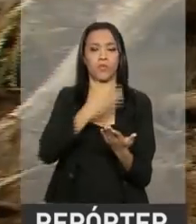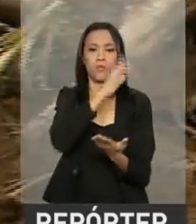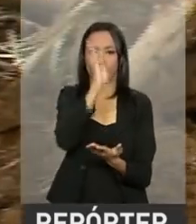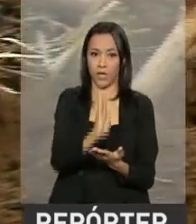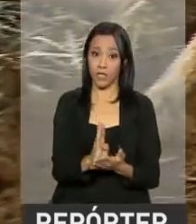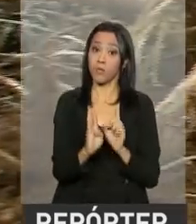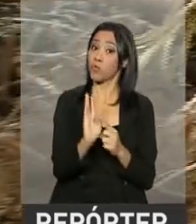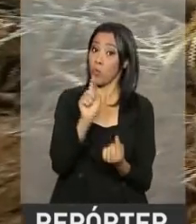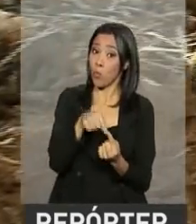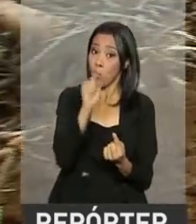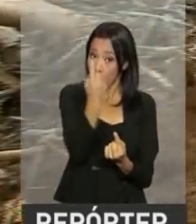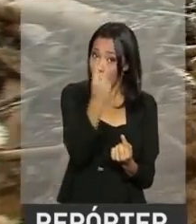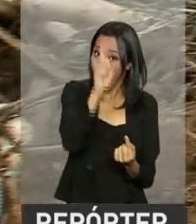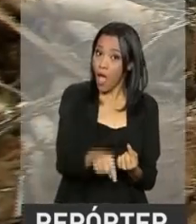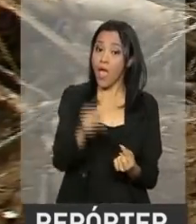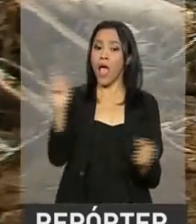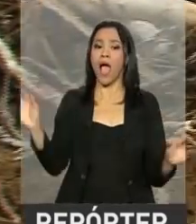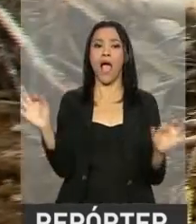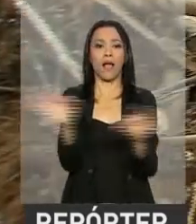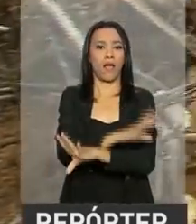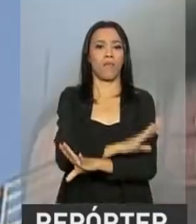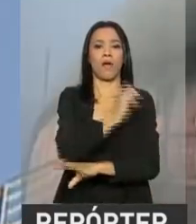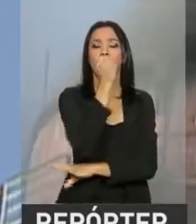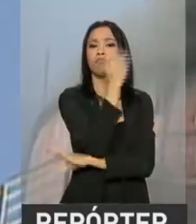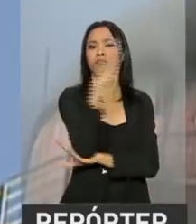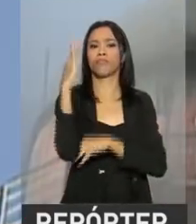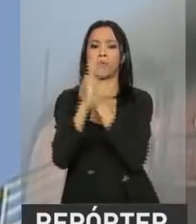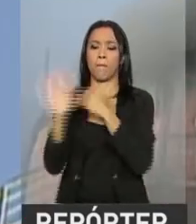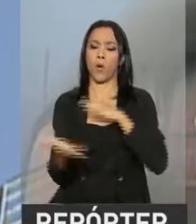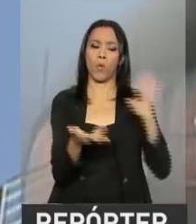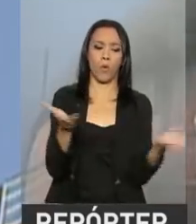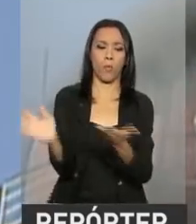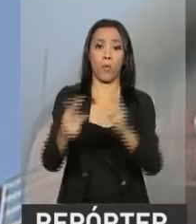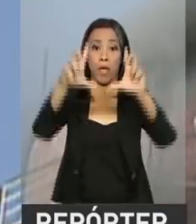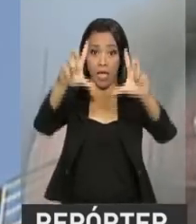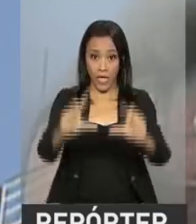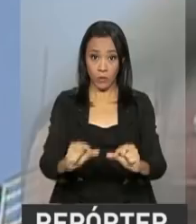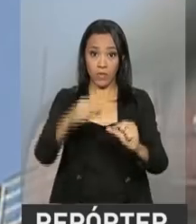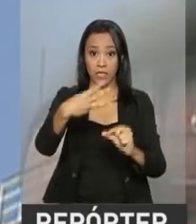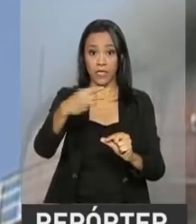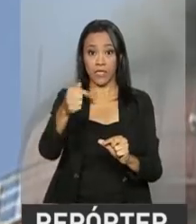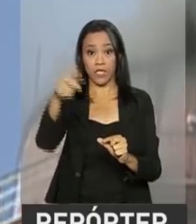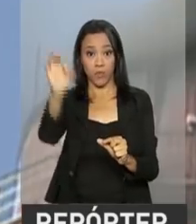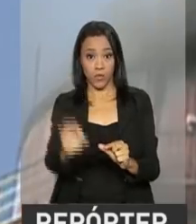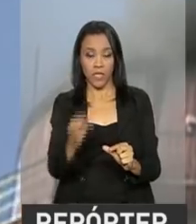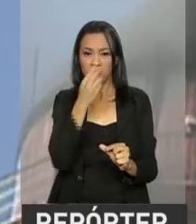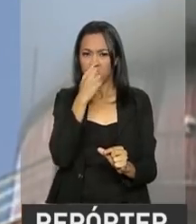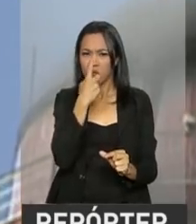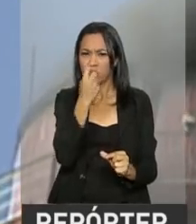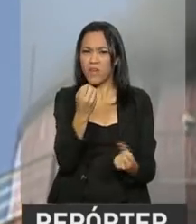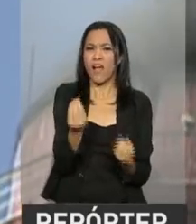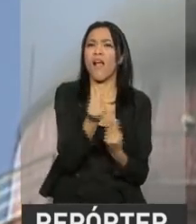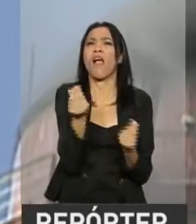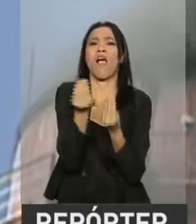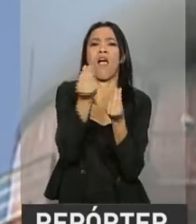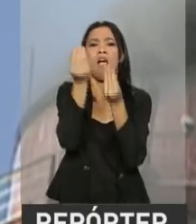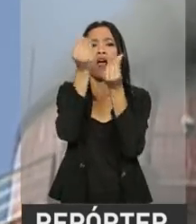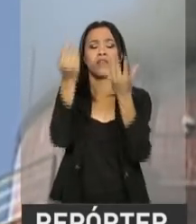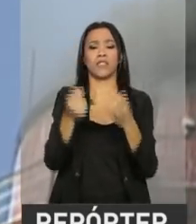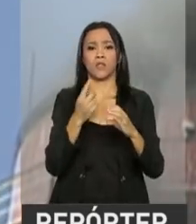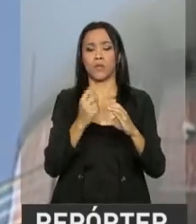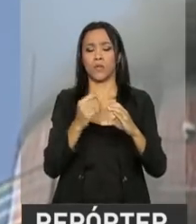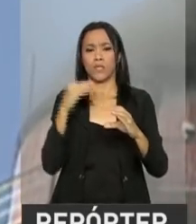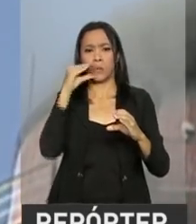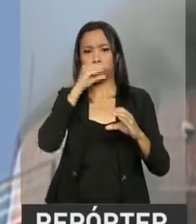o de acabar com o desmatamento ilegal na Amazônia, reduzir em 37% as emissões de gases do efeito estufa